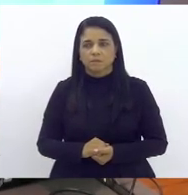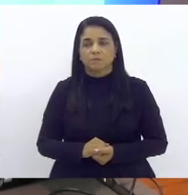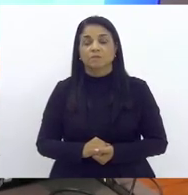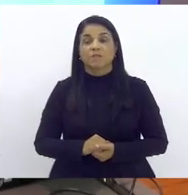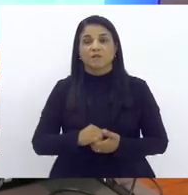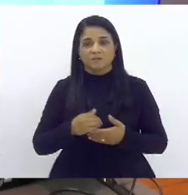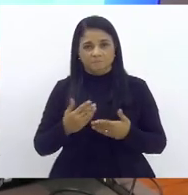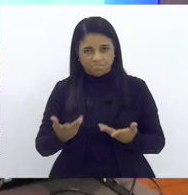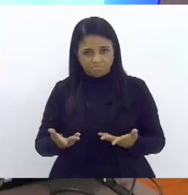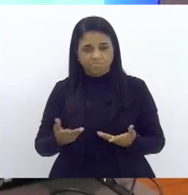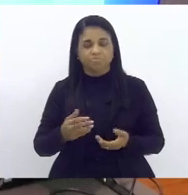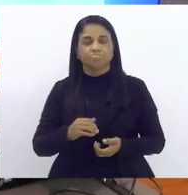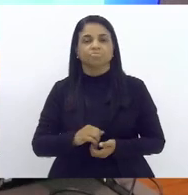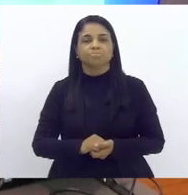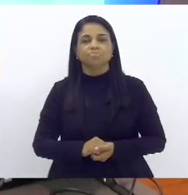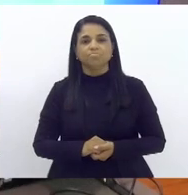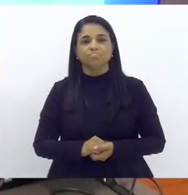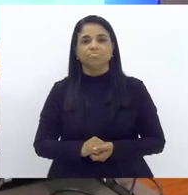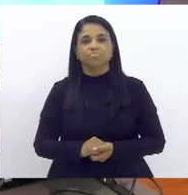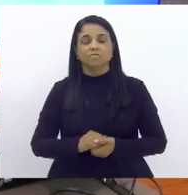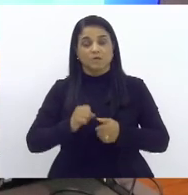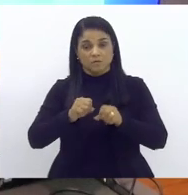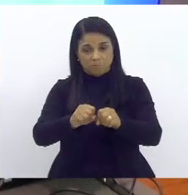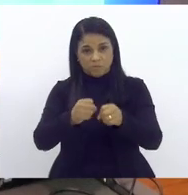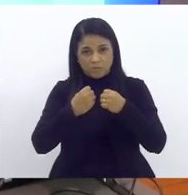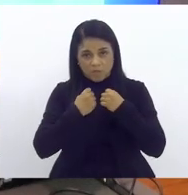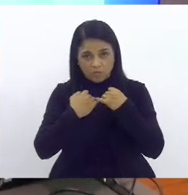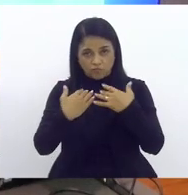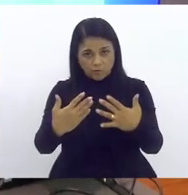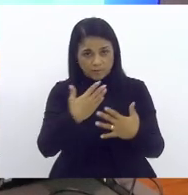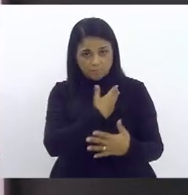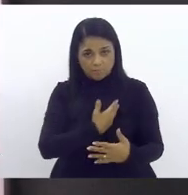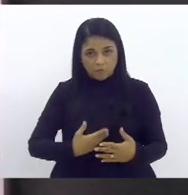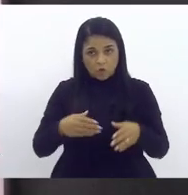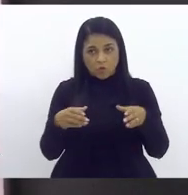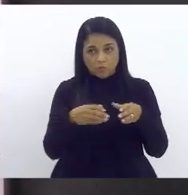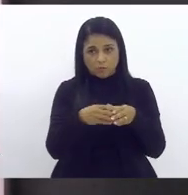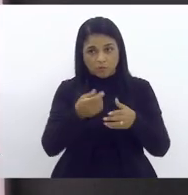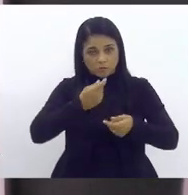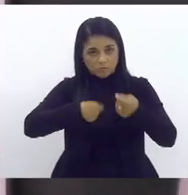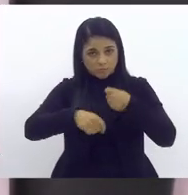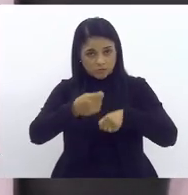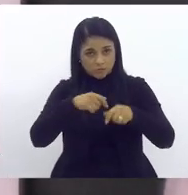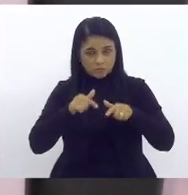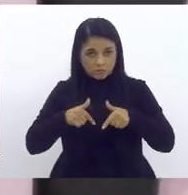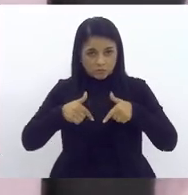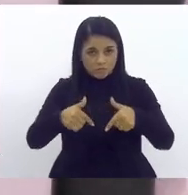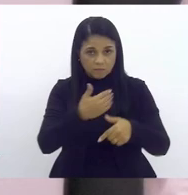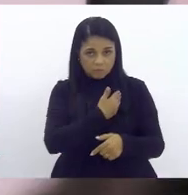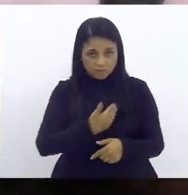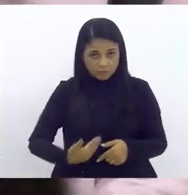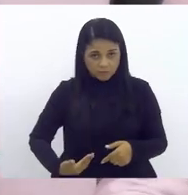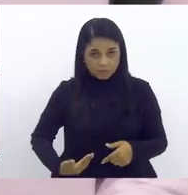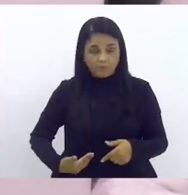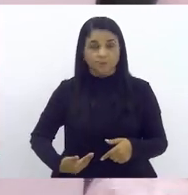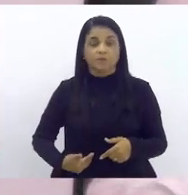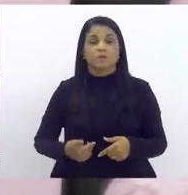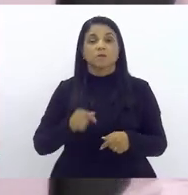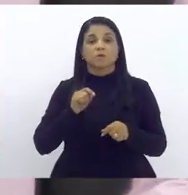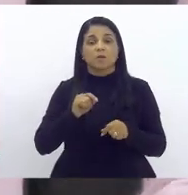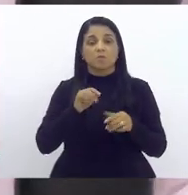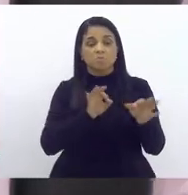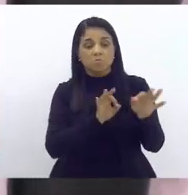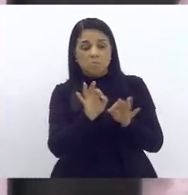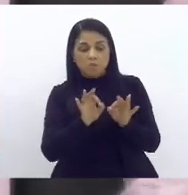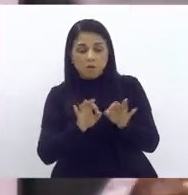Então, essa audiência pública aqui pela Comissão de Administração e Serviços Públicos faz parte do plano